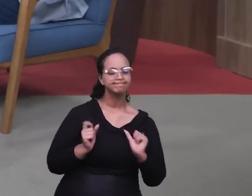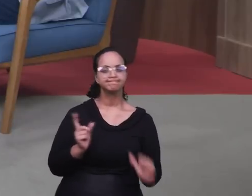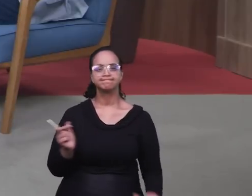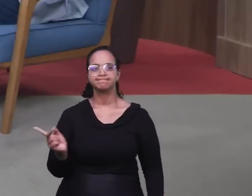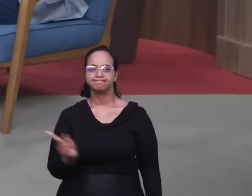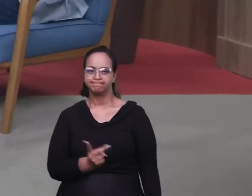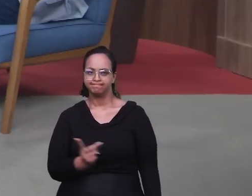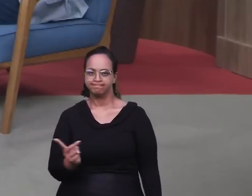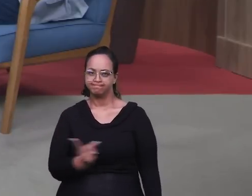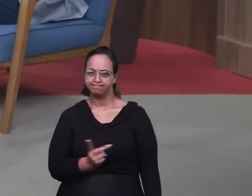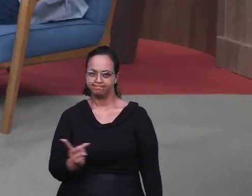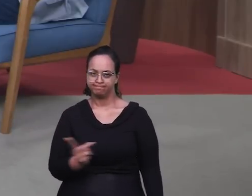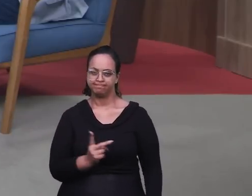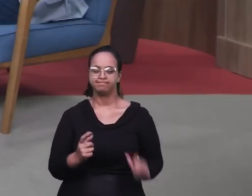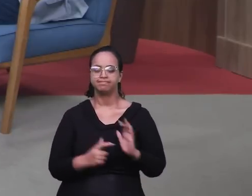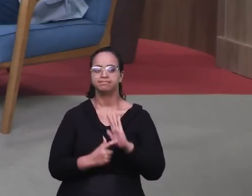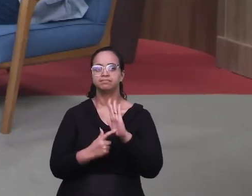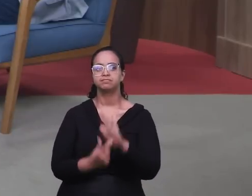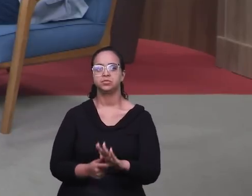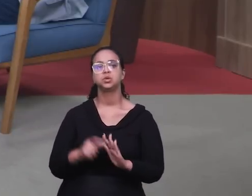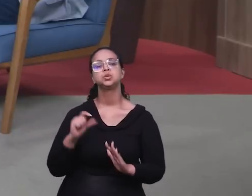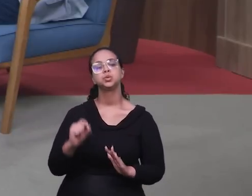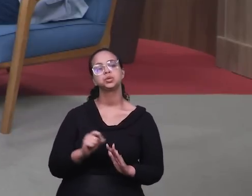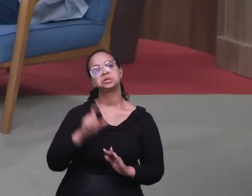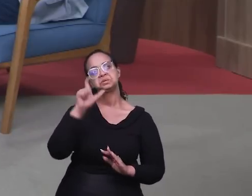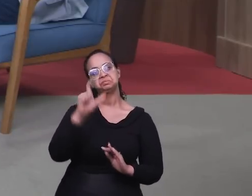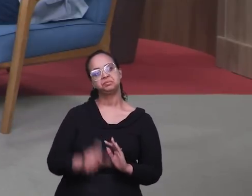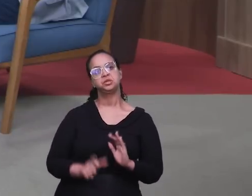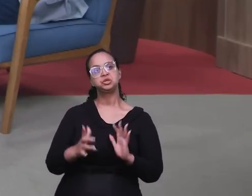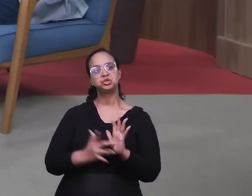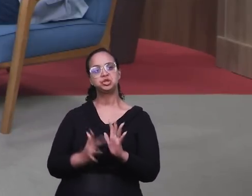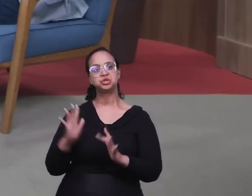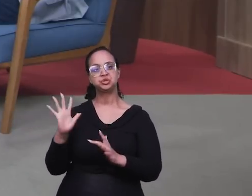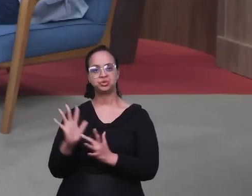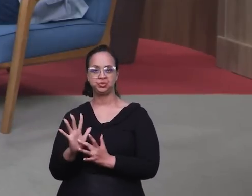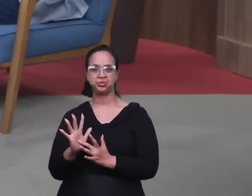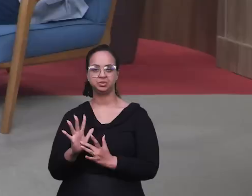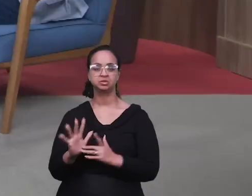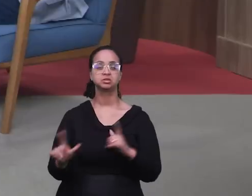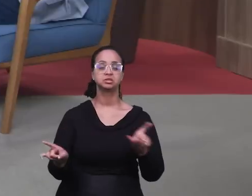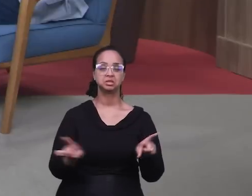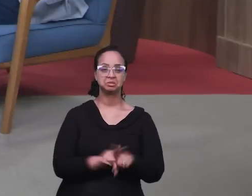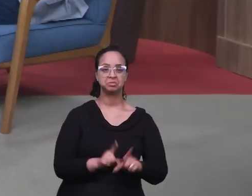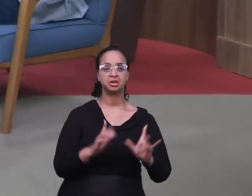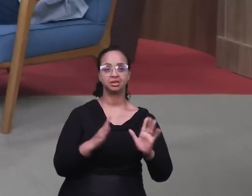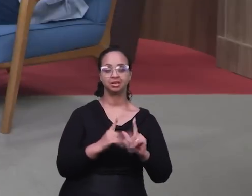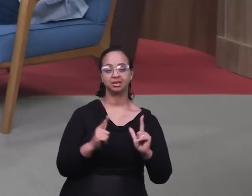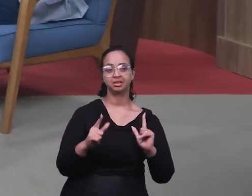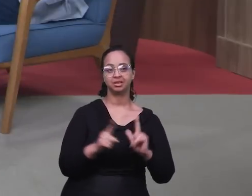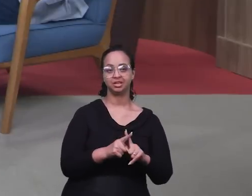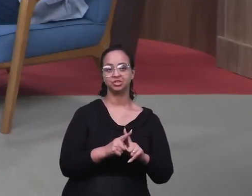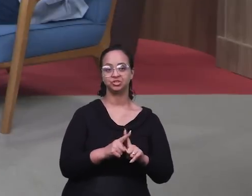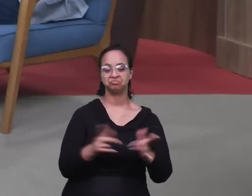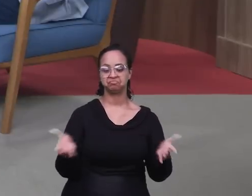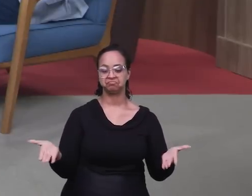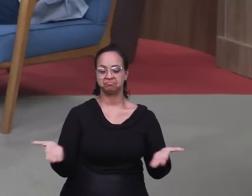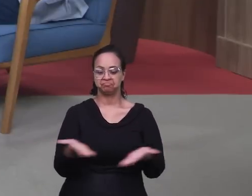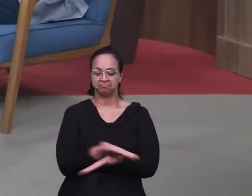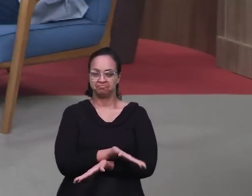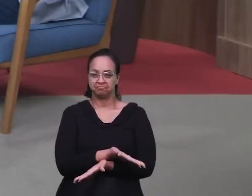que profeticamente apontam para a figura do Senhor Jesus e da sua